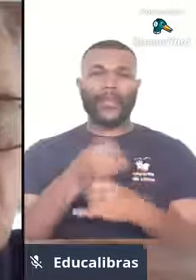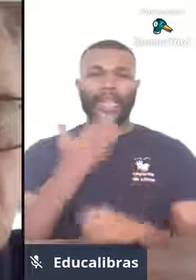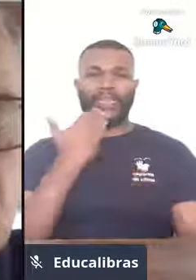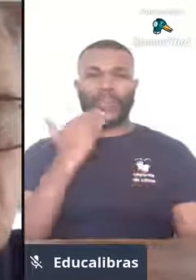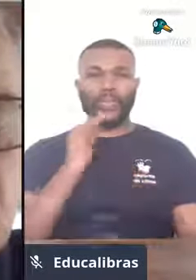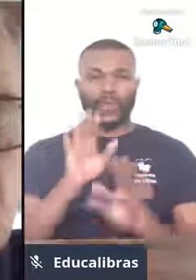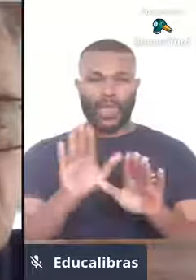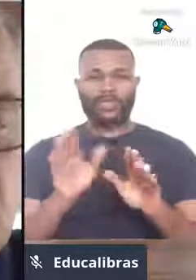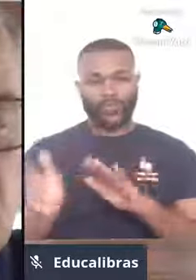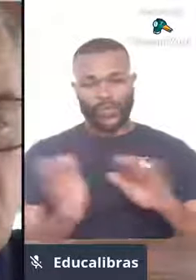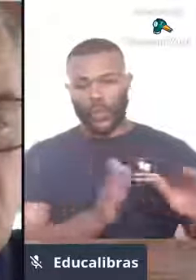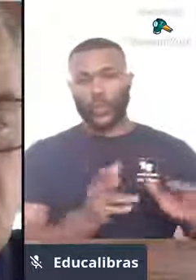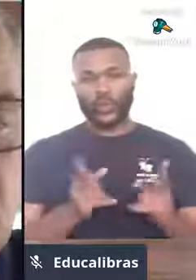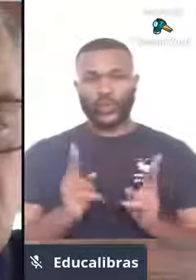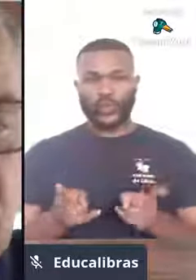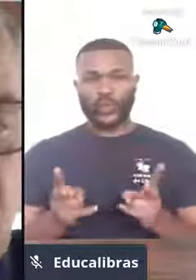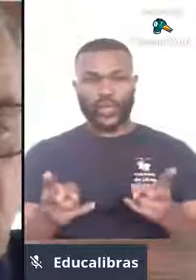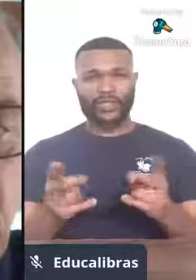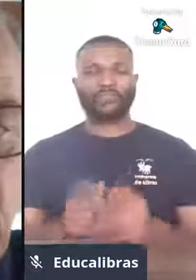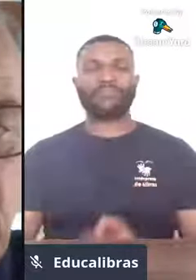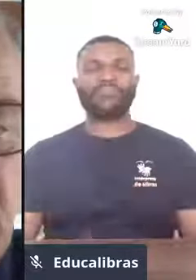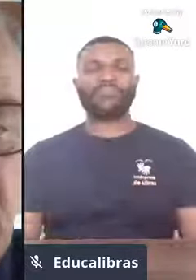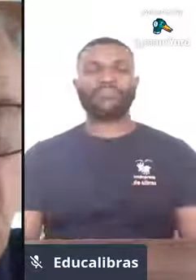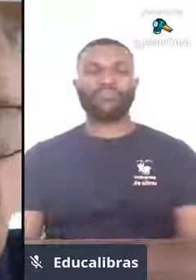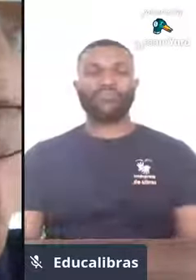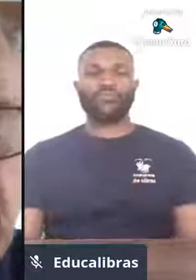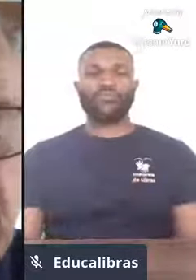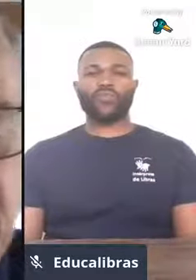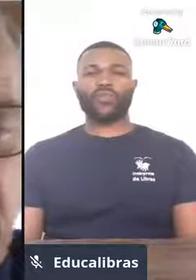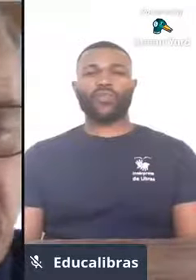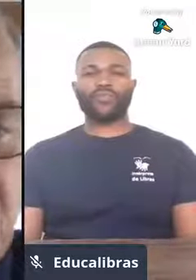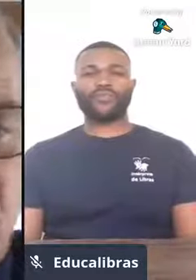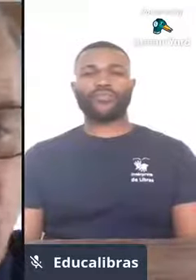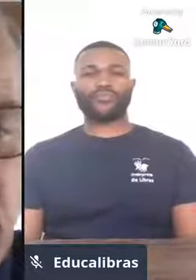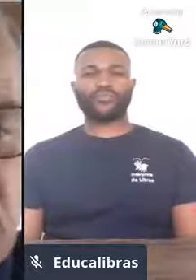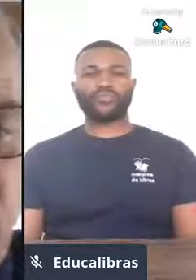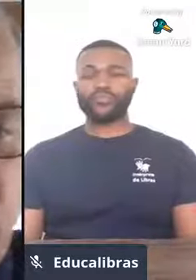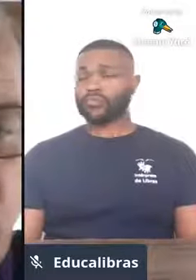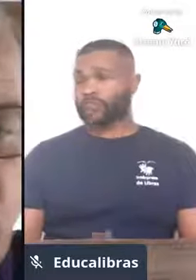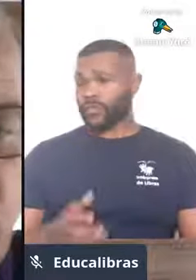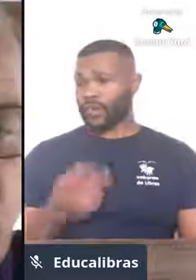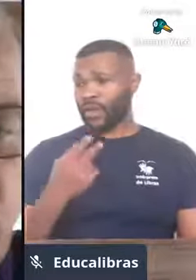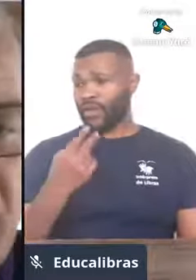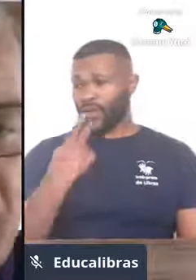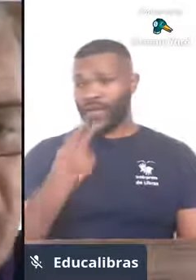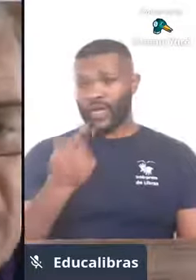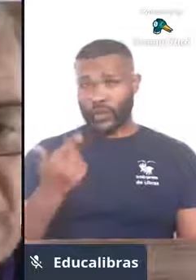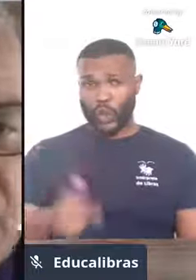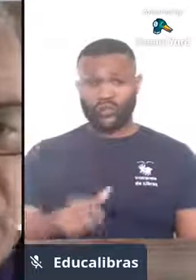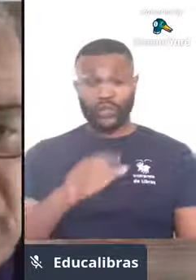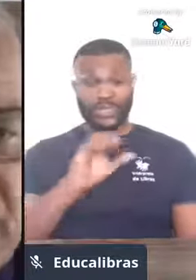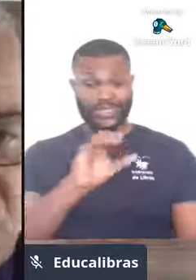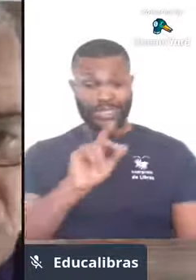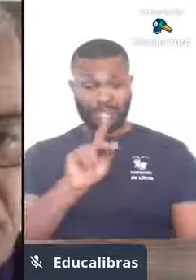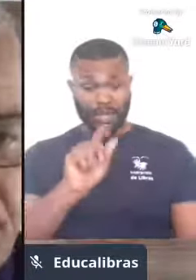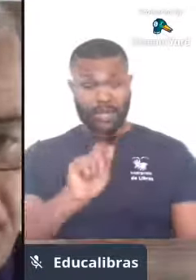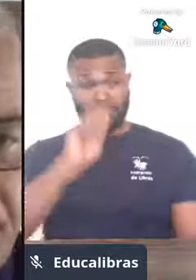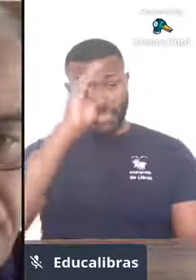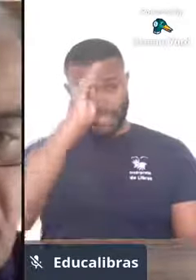tocando. Quer que eu repita? Então, a CPA tinha como principal objetivo trabalhar a acessibilidade.